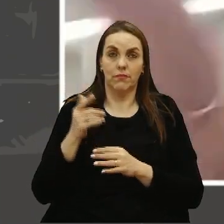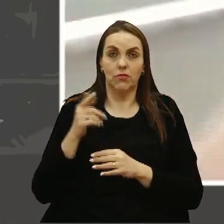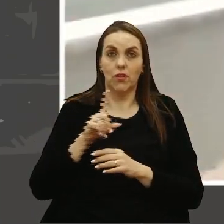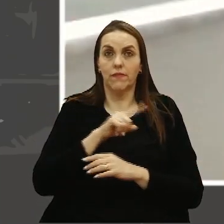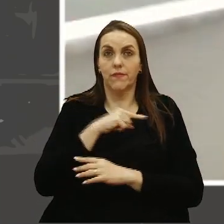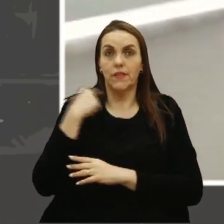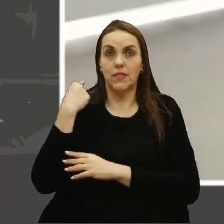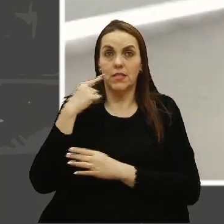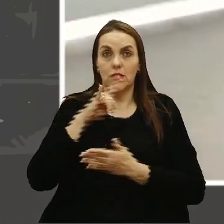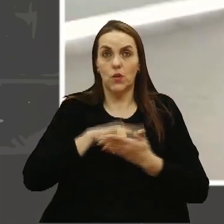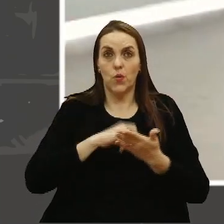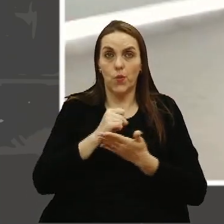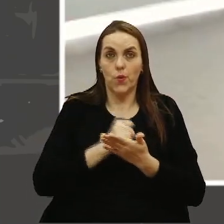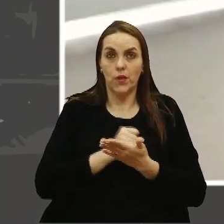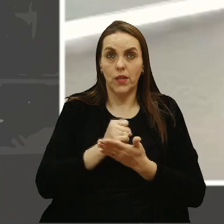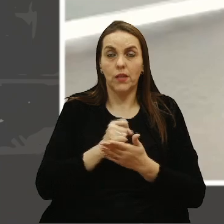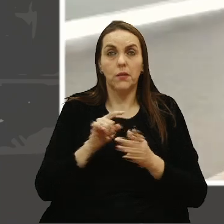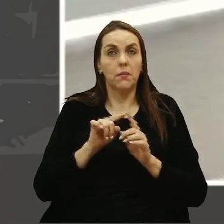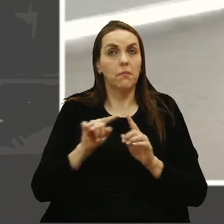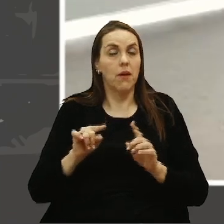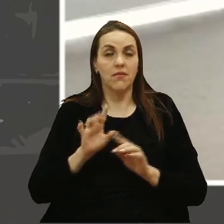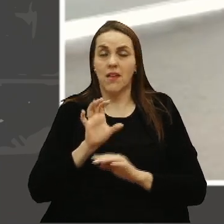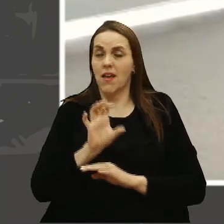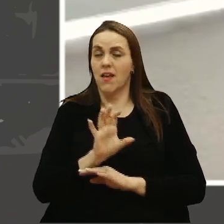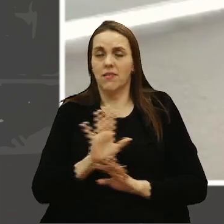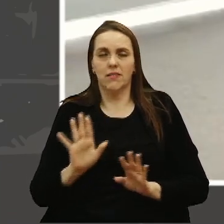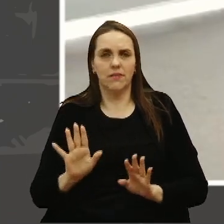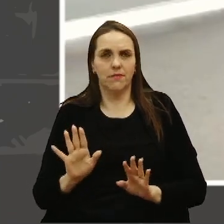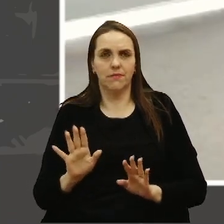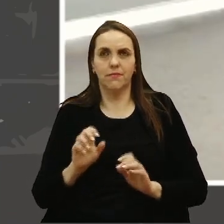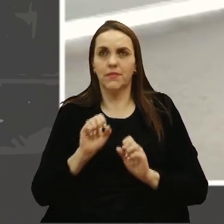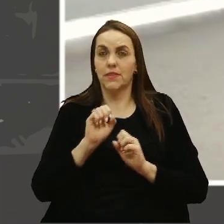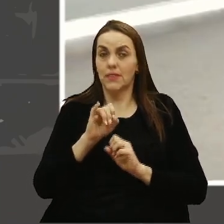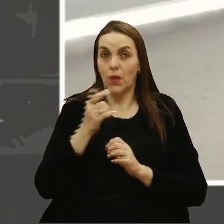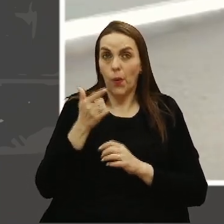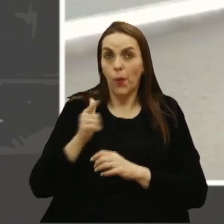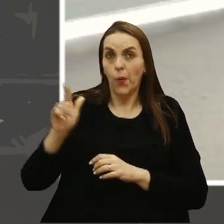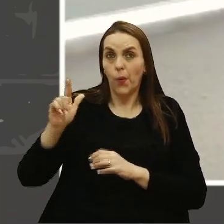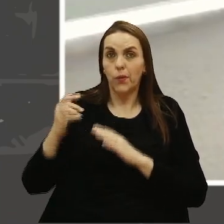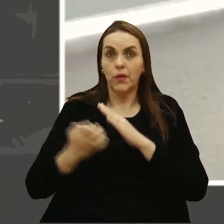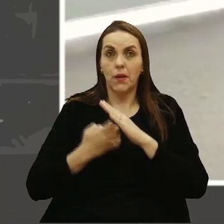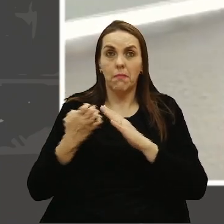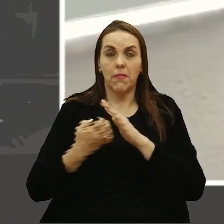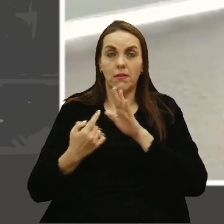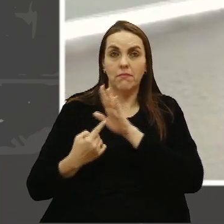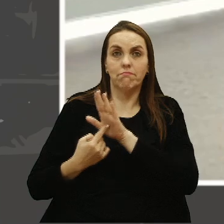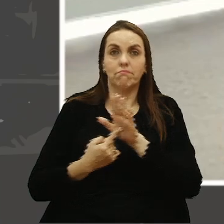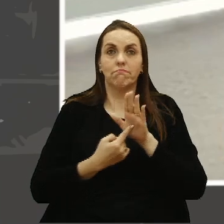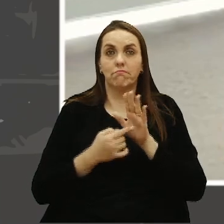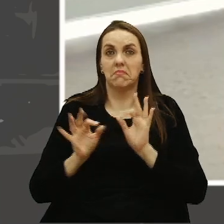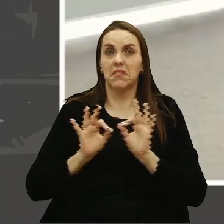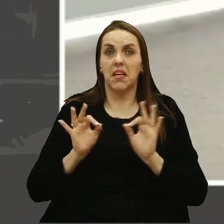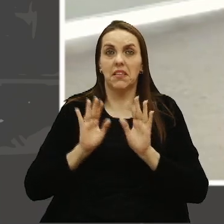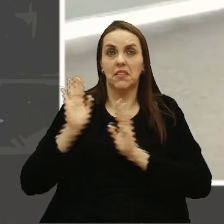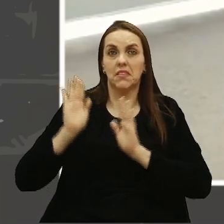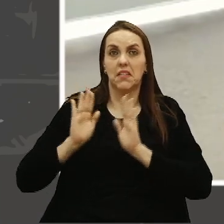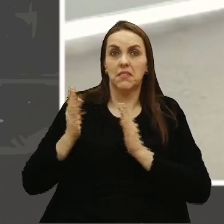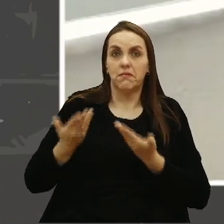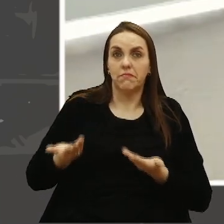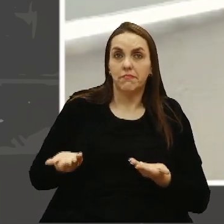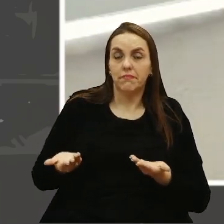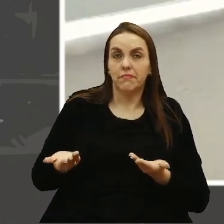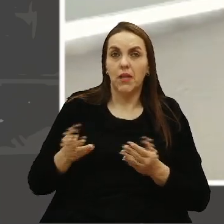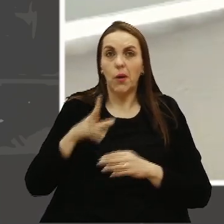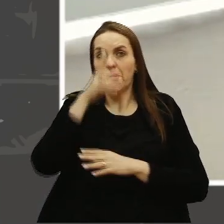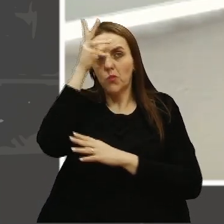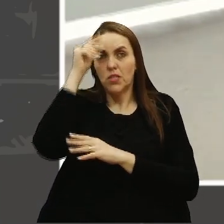contrato, mas é isso. Se a outra empresa não se apresenta, o município faz o quê? Eu não estou aqui